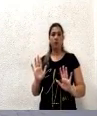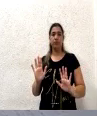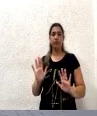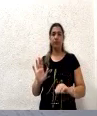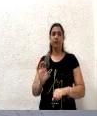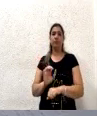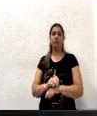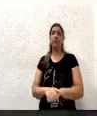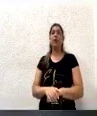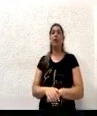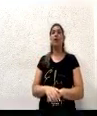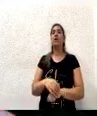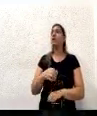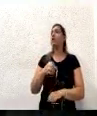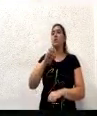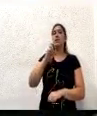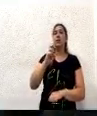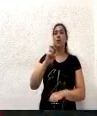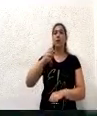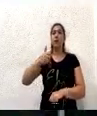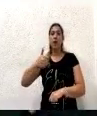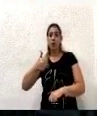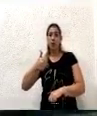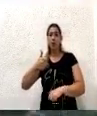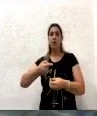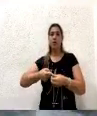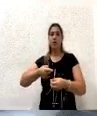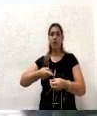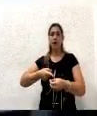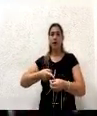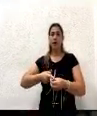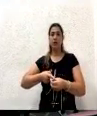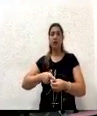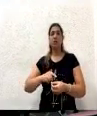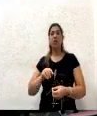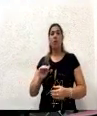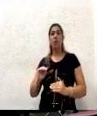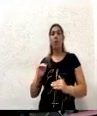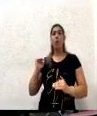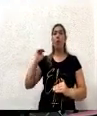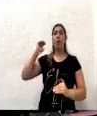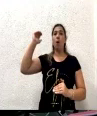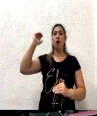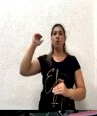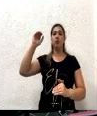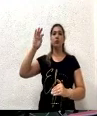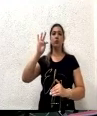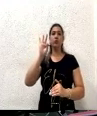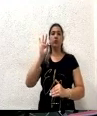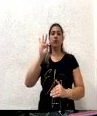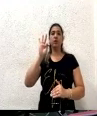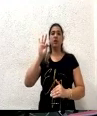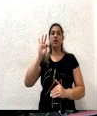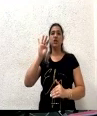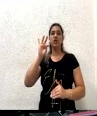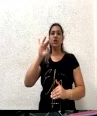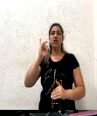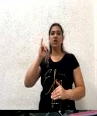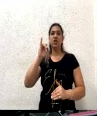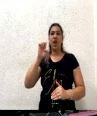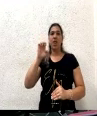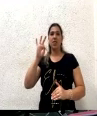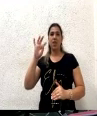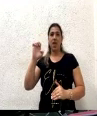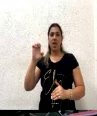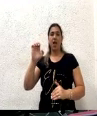no momento são 51 municípios, no estado de São Paulo, o Alto do Tietê, que está com a previsão de vacina